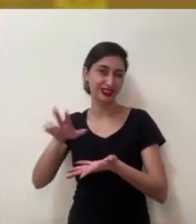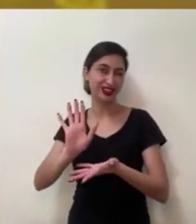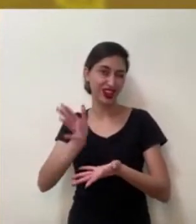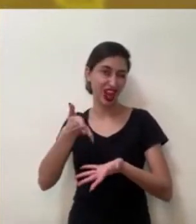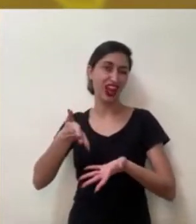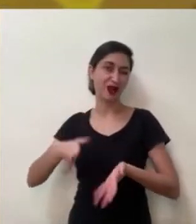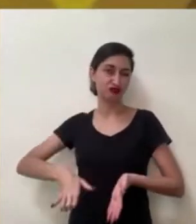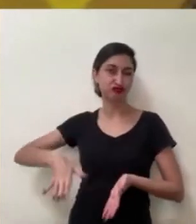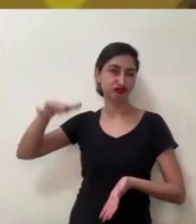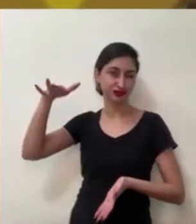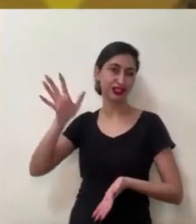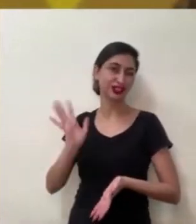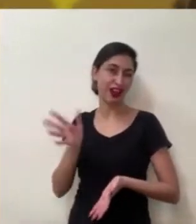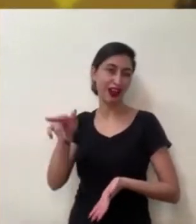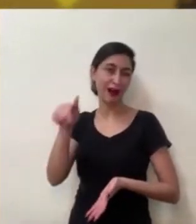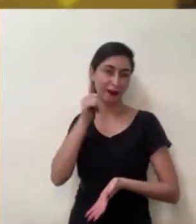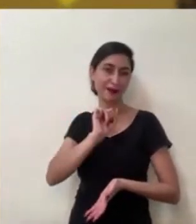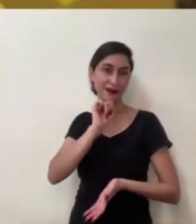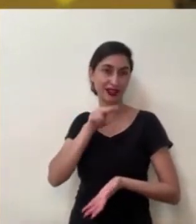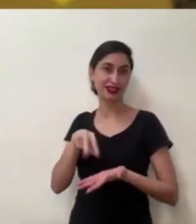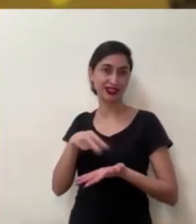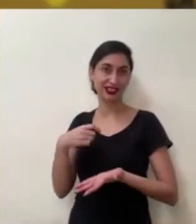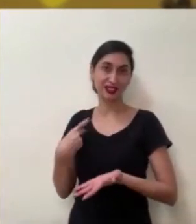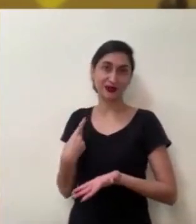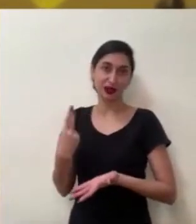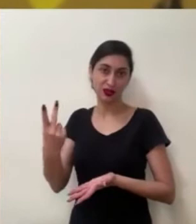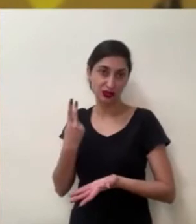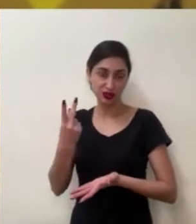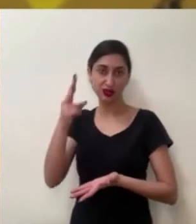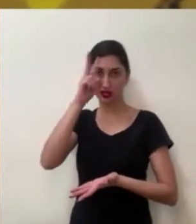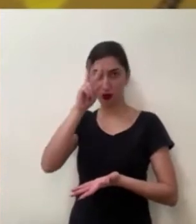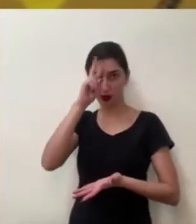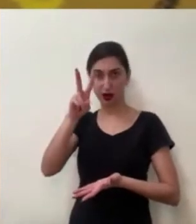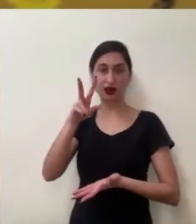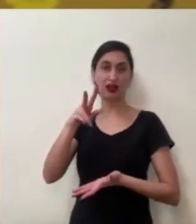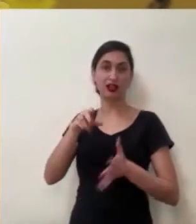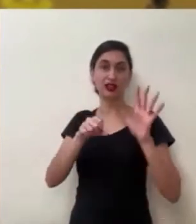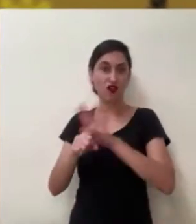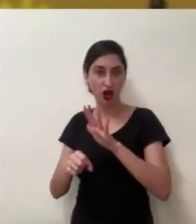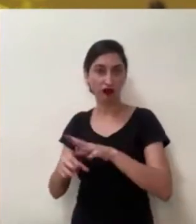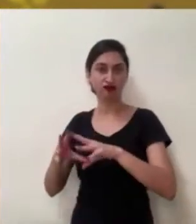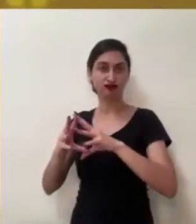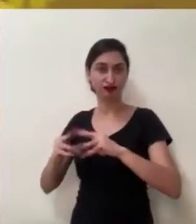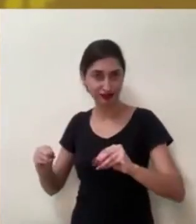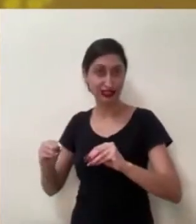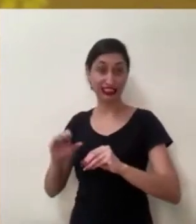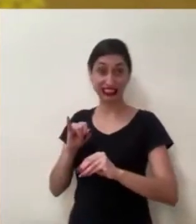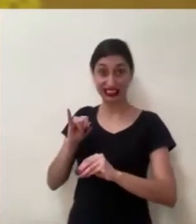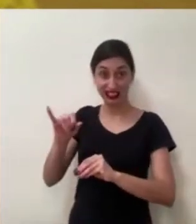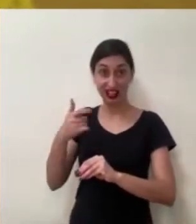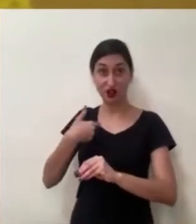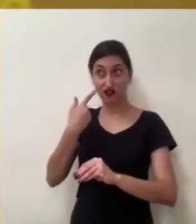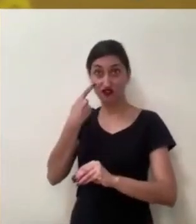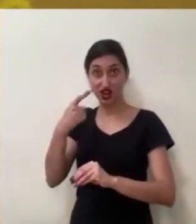mil anos, assim, sabe? Infelizmente as nossas histórias são apagadas aí, né? Porque se eu acessasse a minha história da minha mãe, da minha avó,